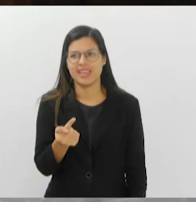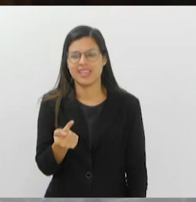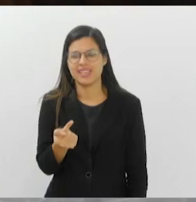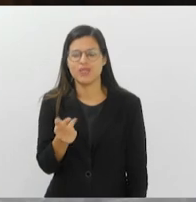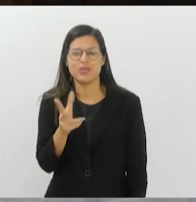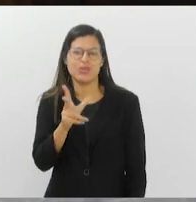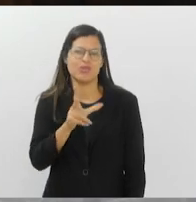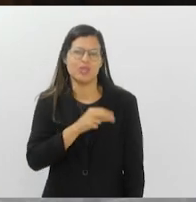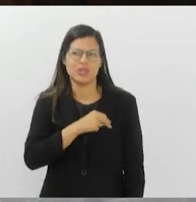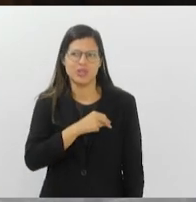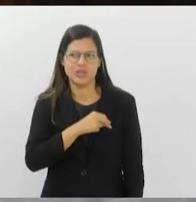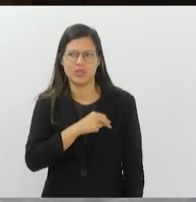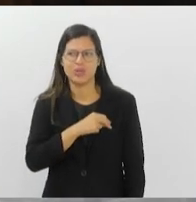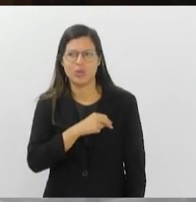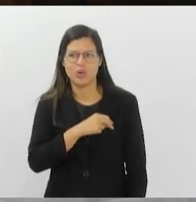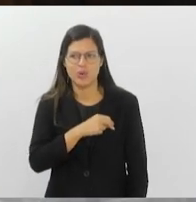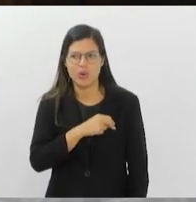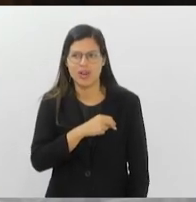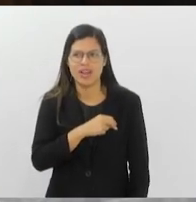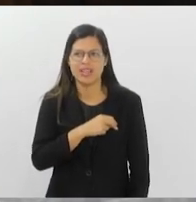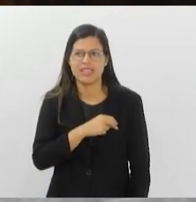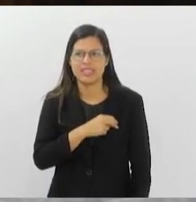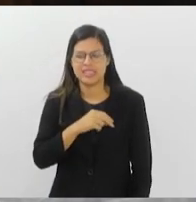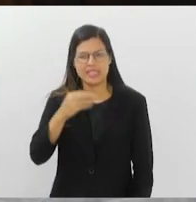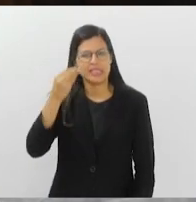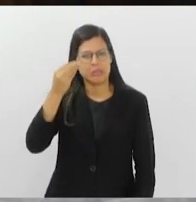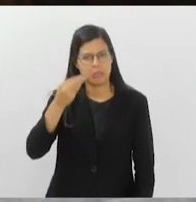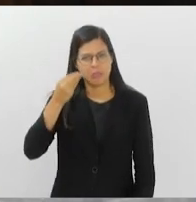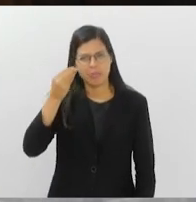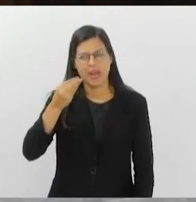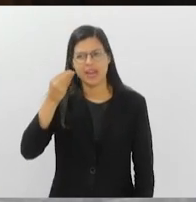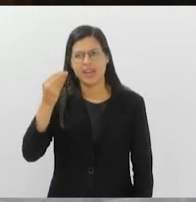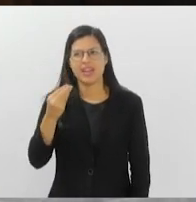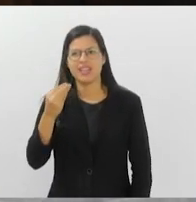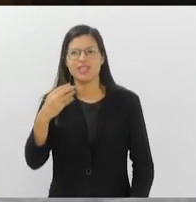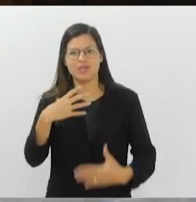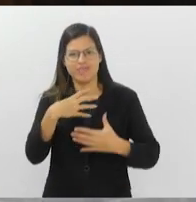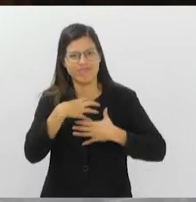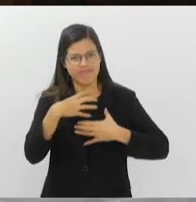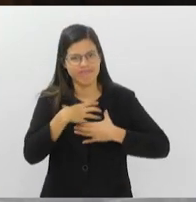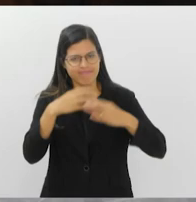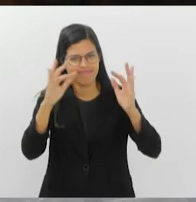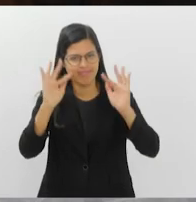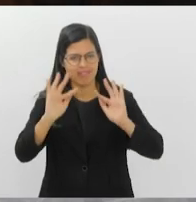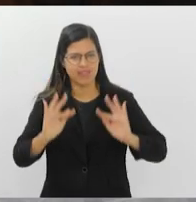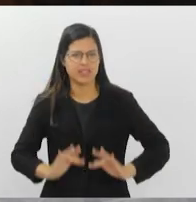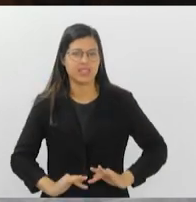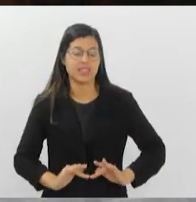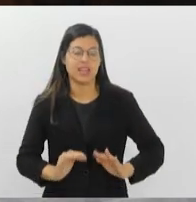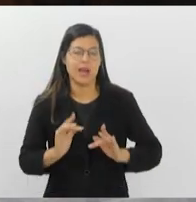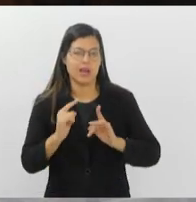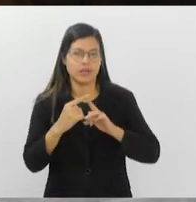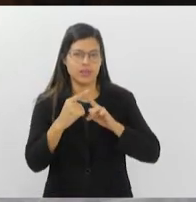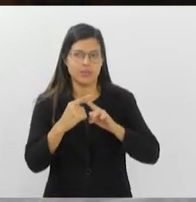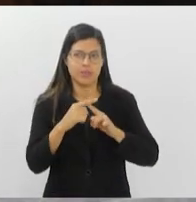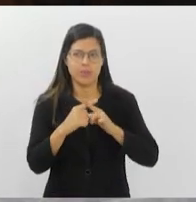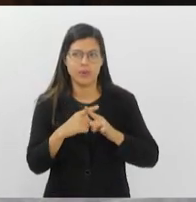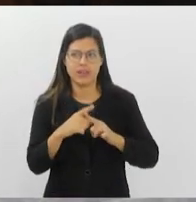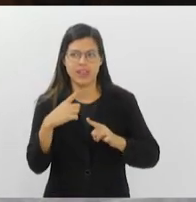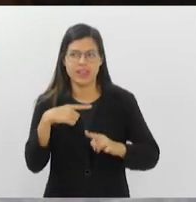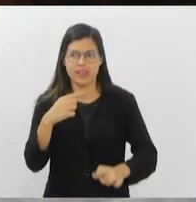caramba, né, quantas experiências. Ao mesmo tempo que eu fiquei muito feliz porque, afinal de contas, nós